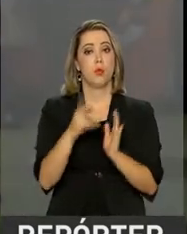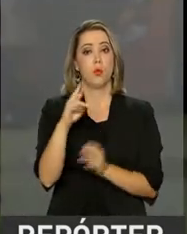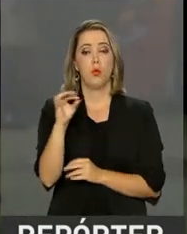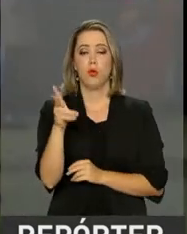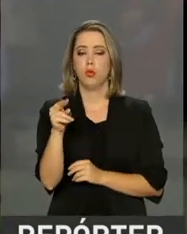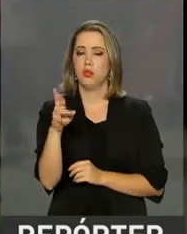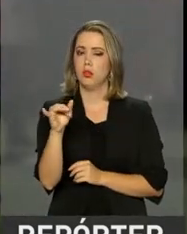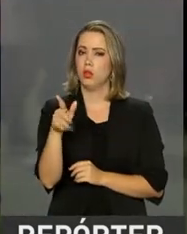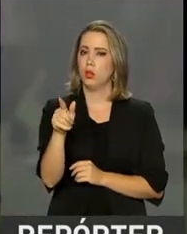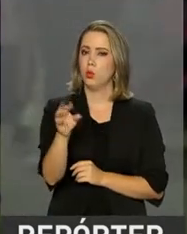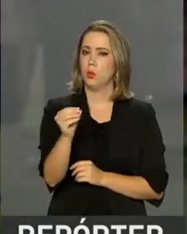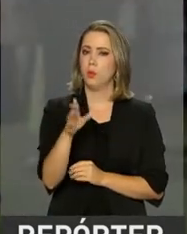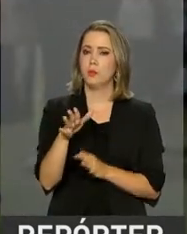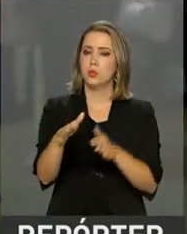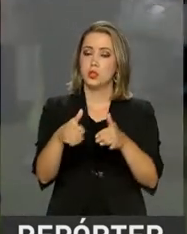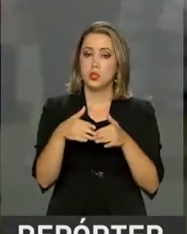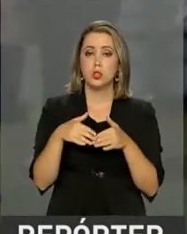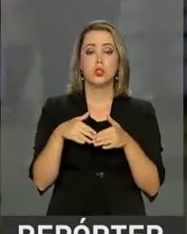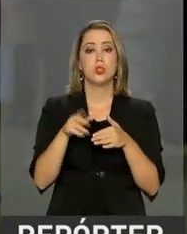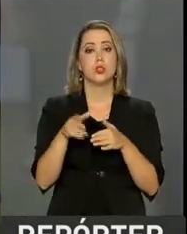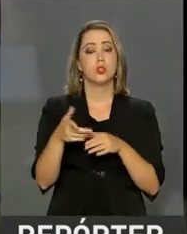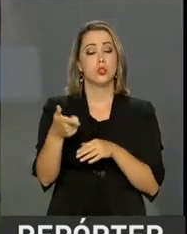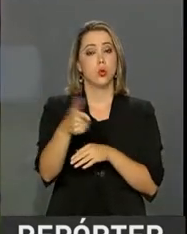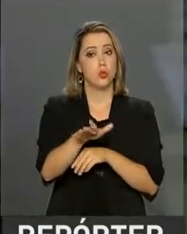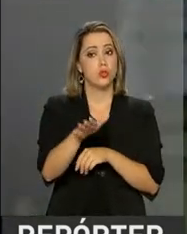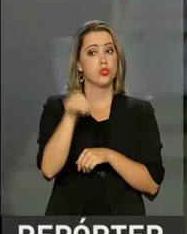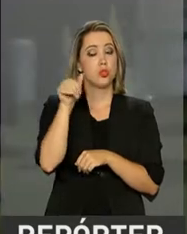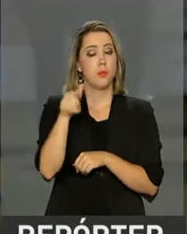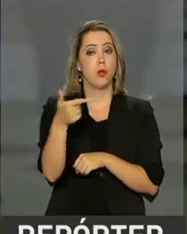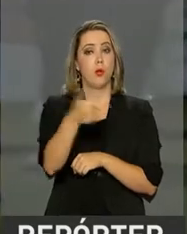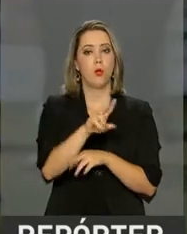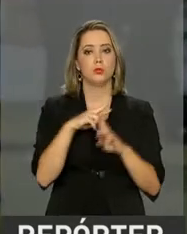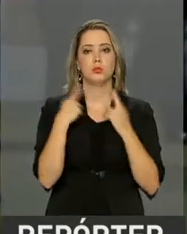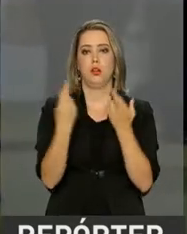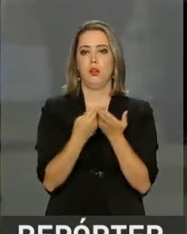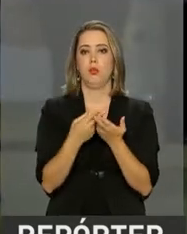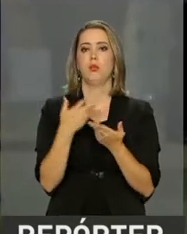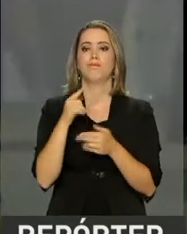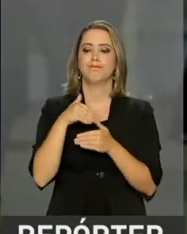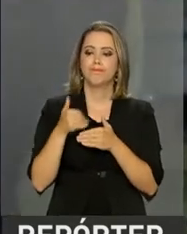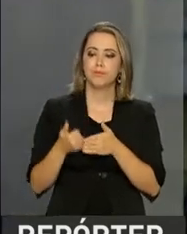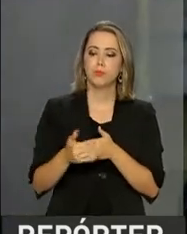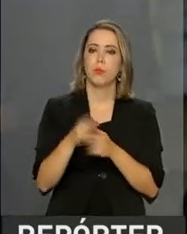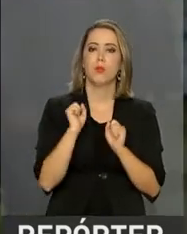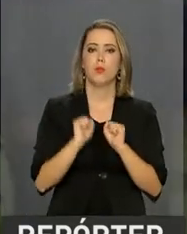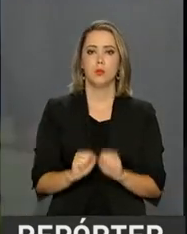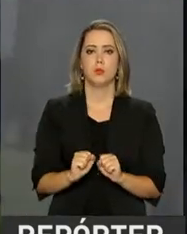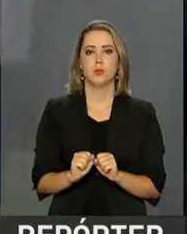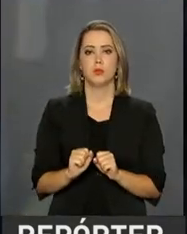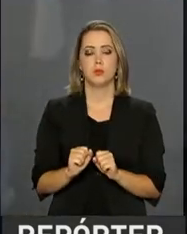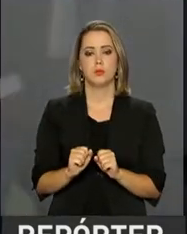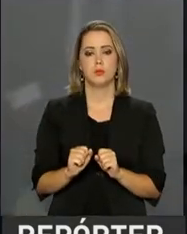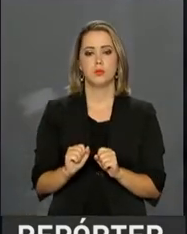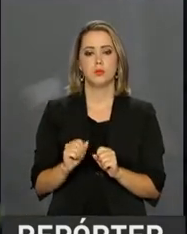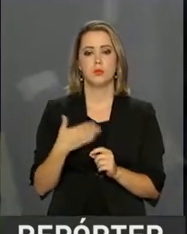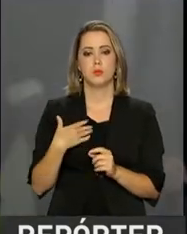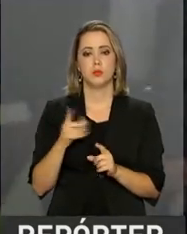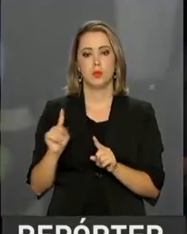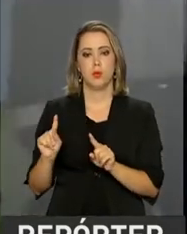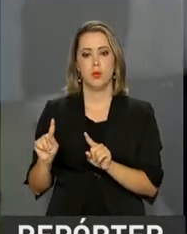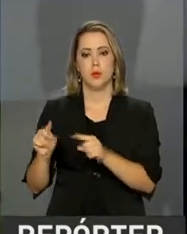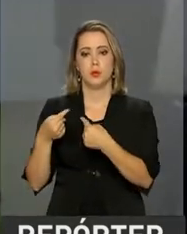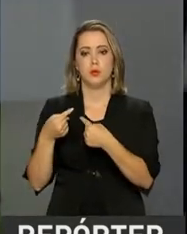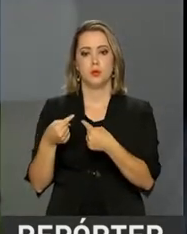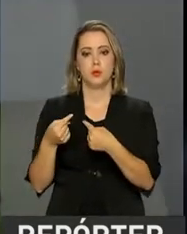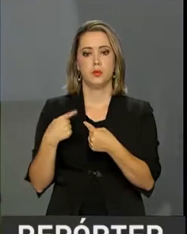deve convocar uma sessão logo na sequência aí se abre a possibilidade para a oposição se aproveitar